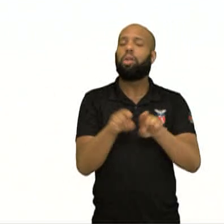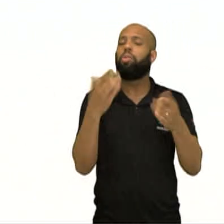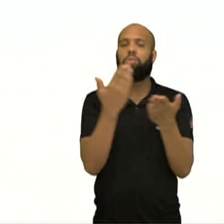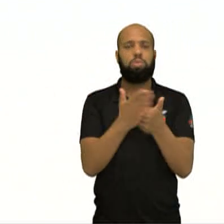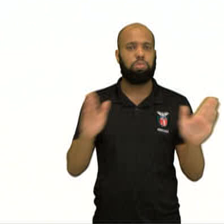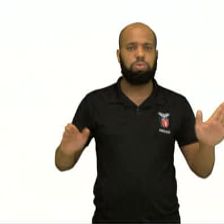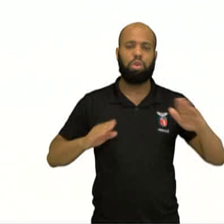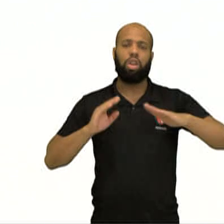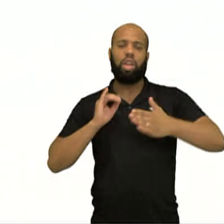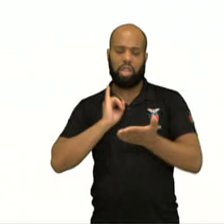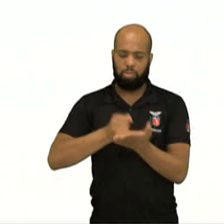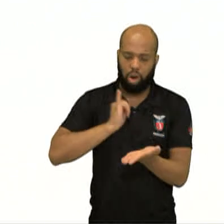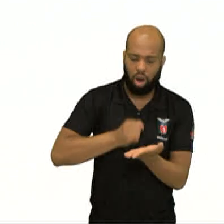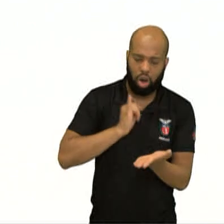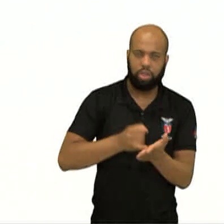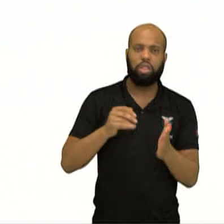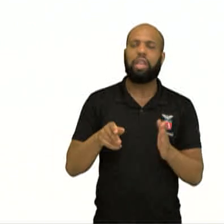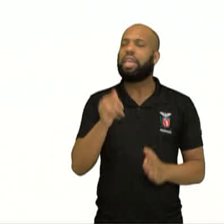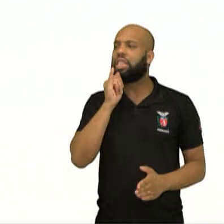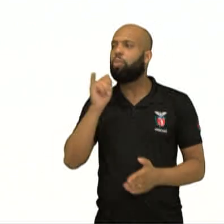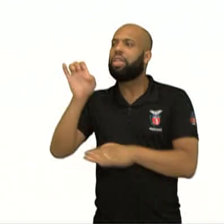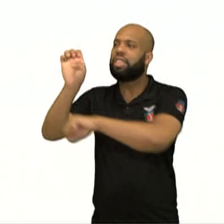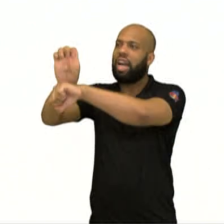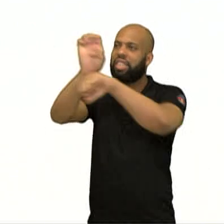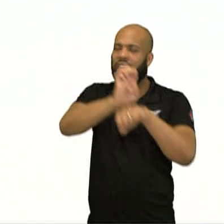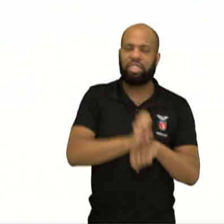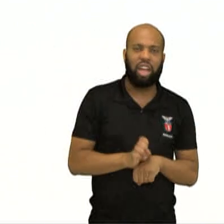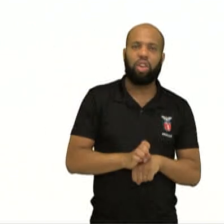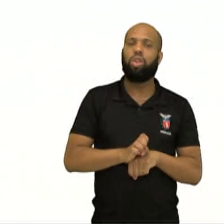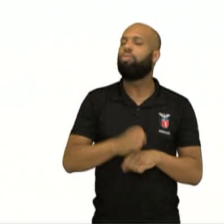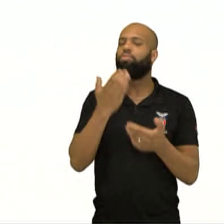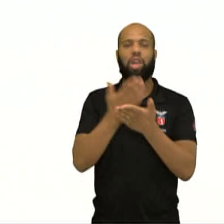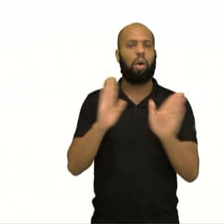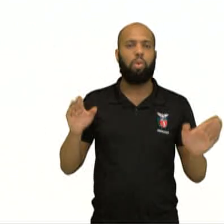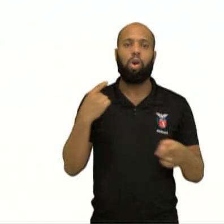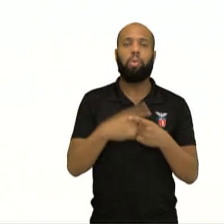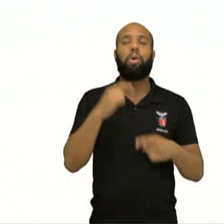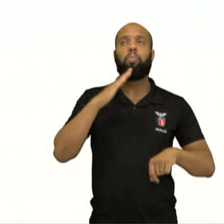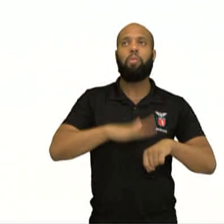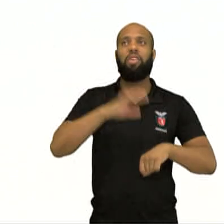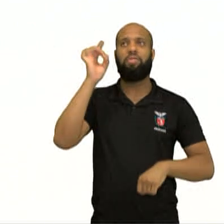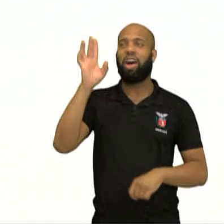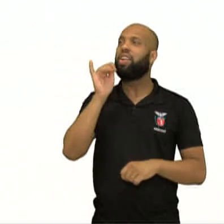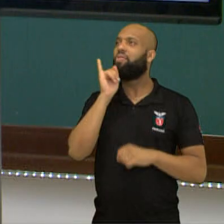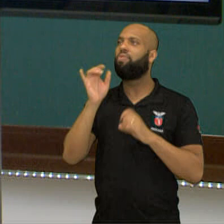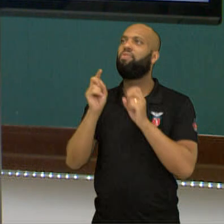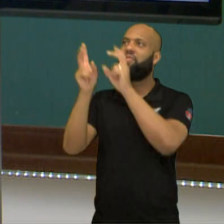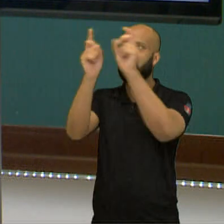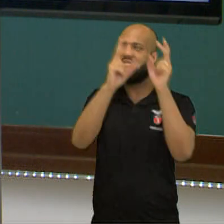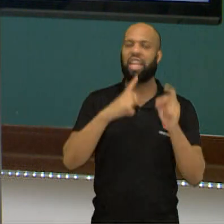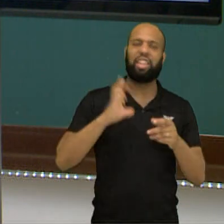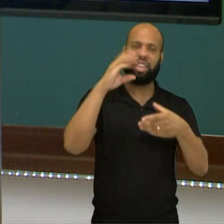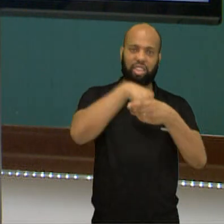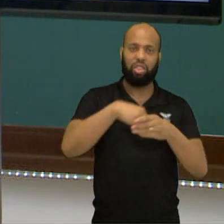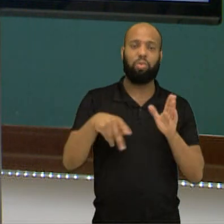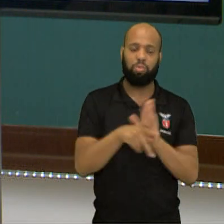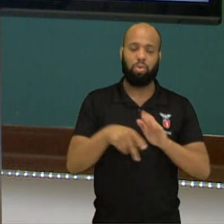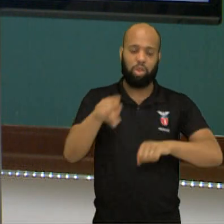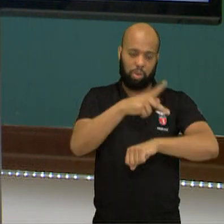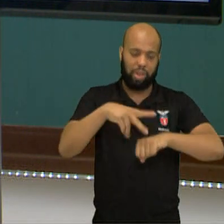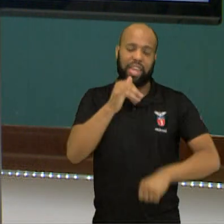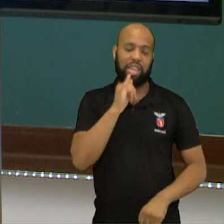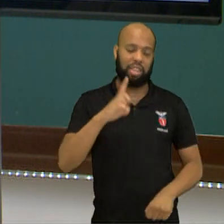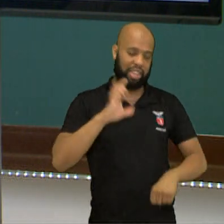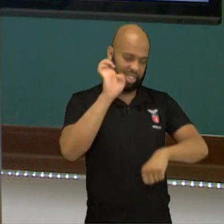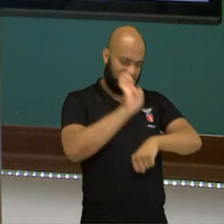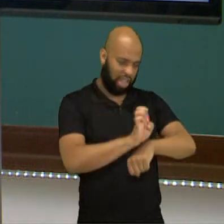impostos interestaduais para facilitar a circulação de matérias-primas. Então, matérias-primas dentro do país que saíam de um estado